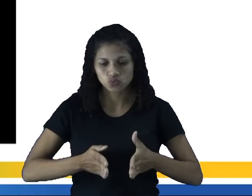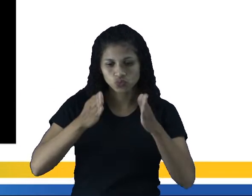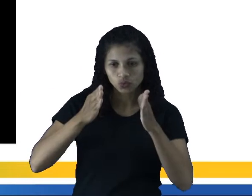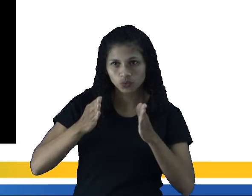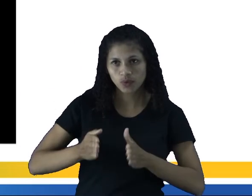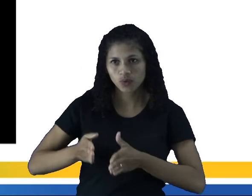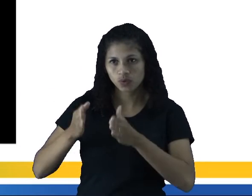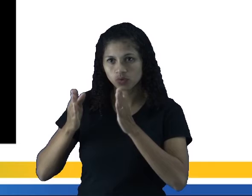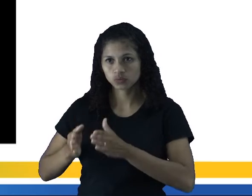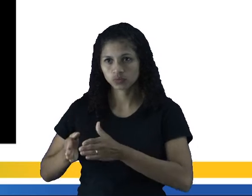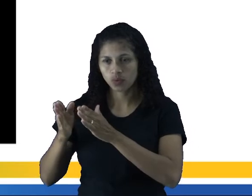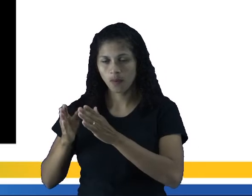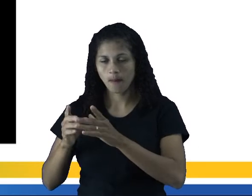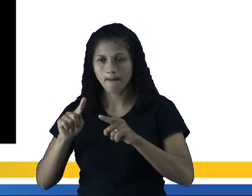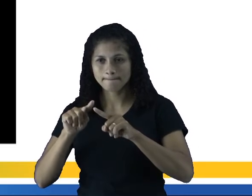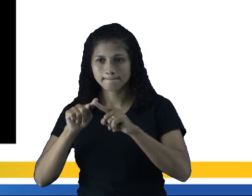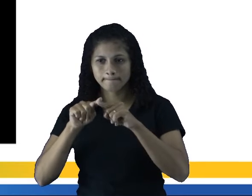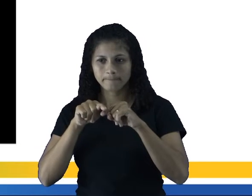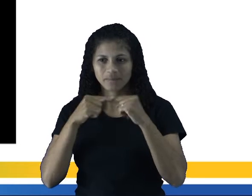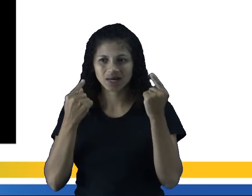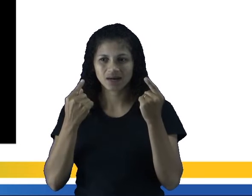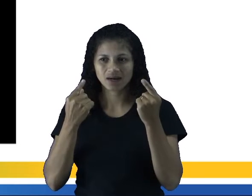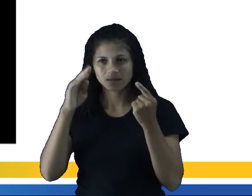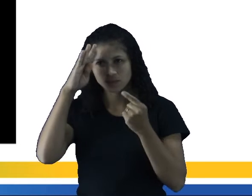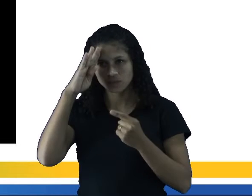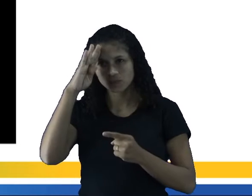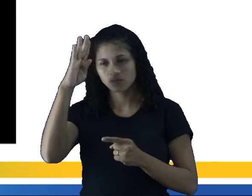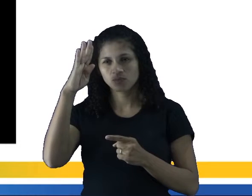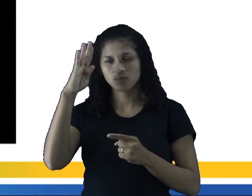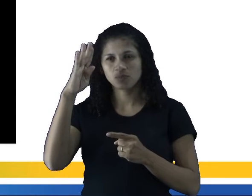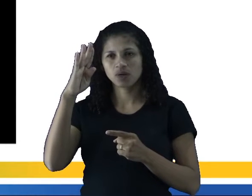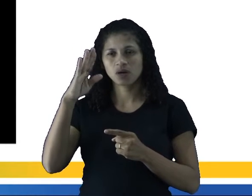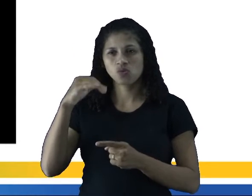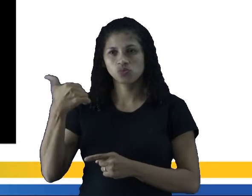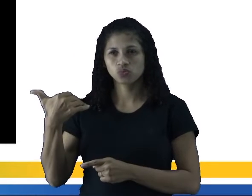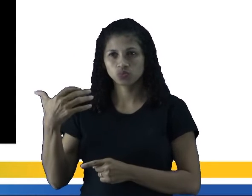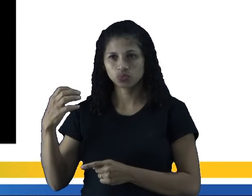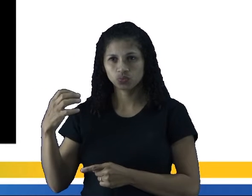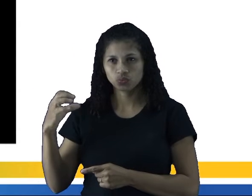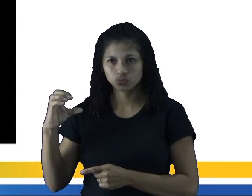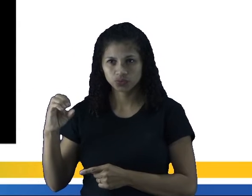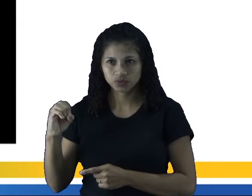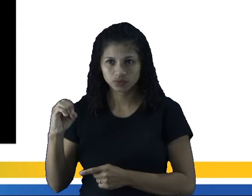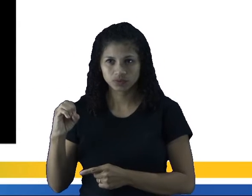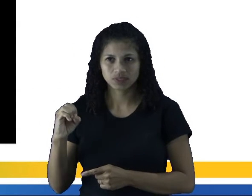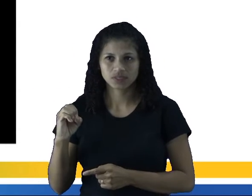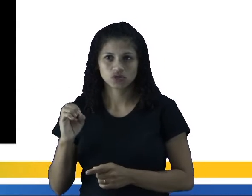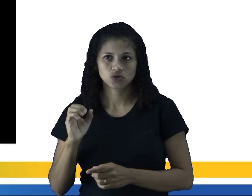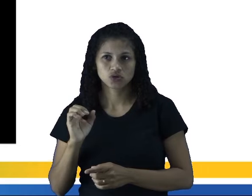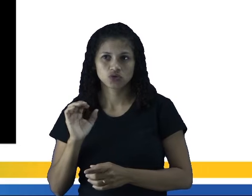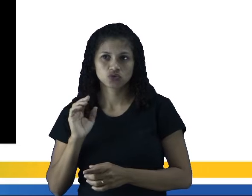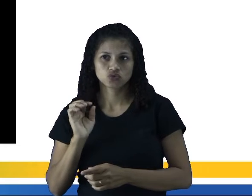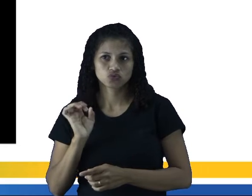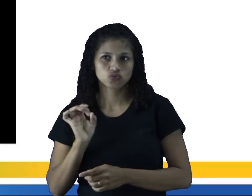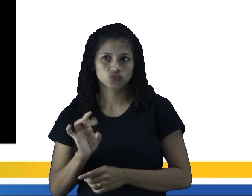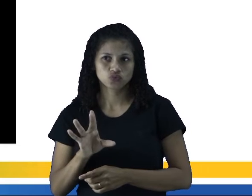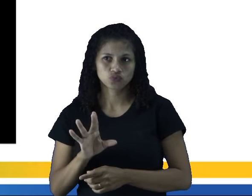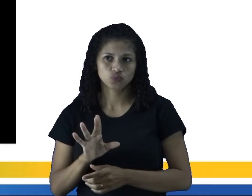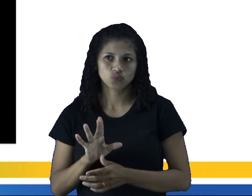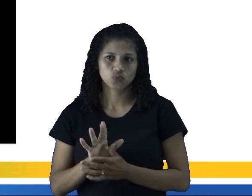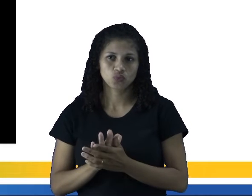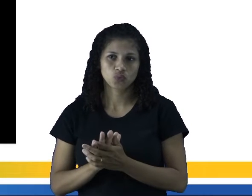porque a coluna 8, 9 e 10, elas têm características bem semelhantes e elas são consideradas uma